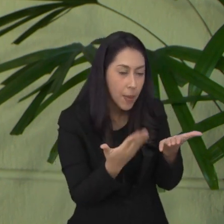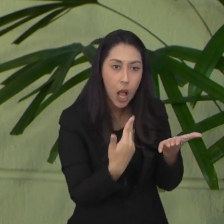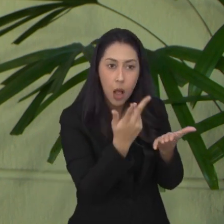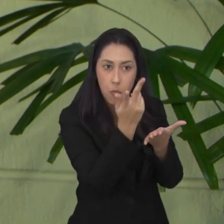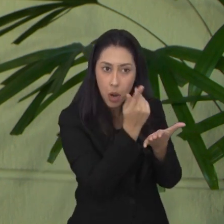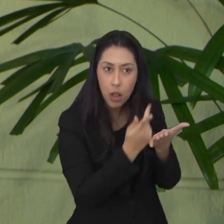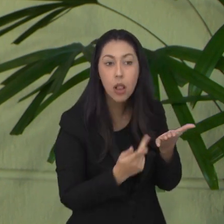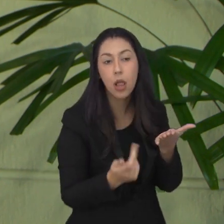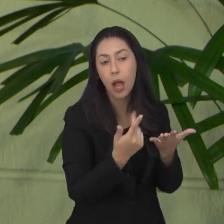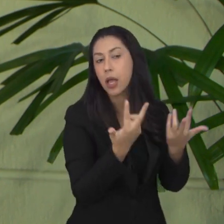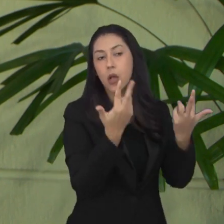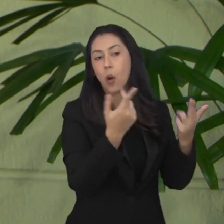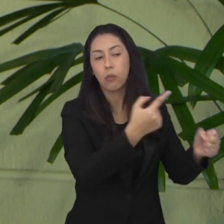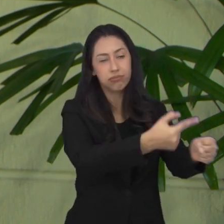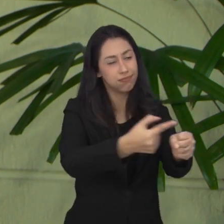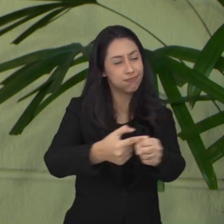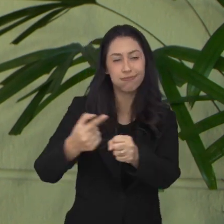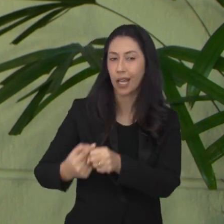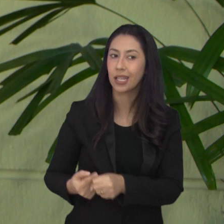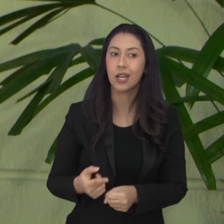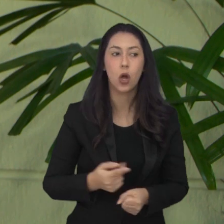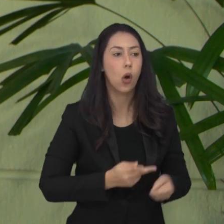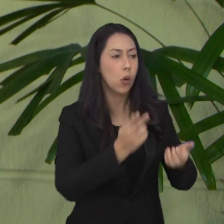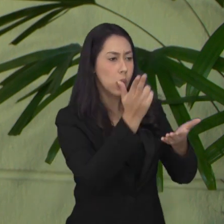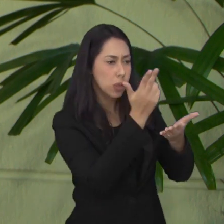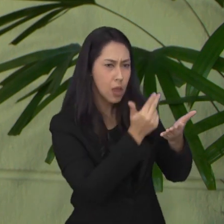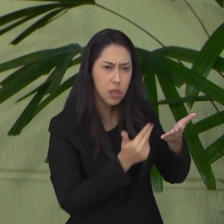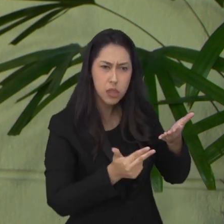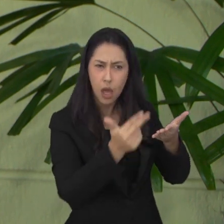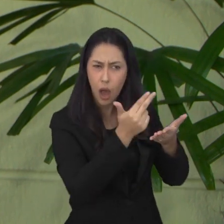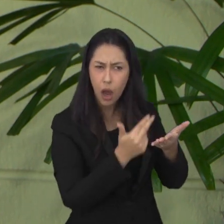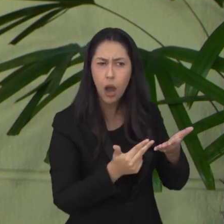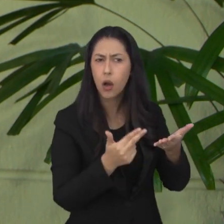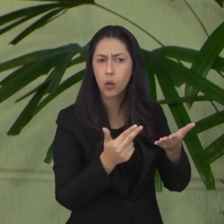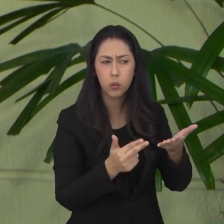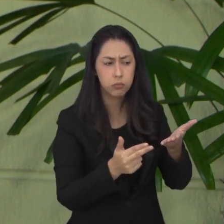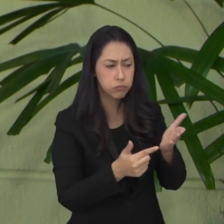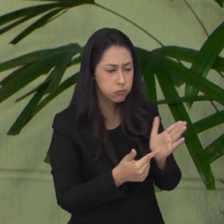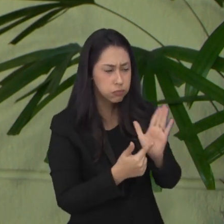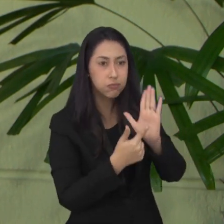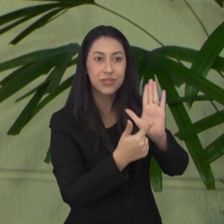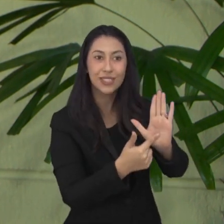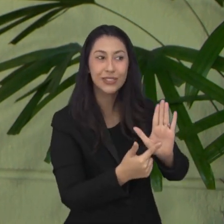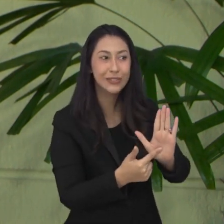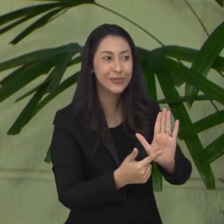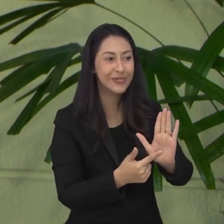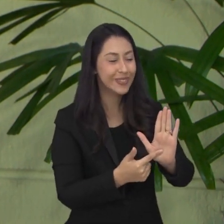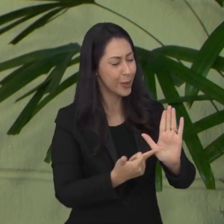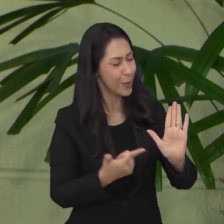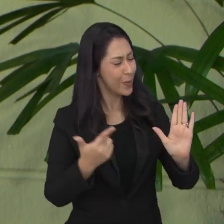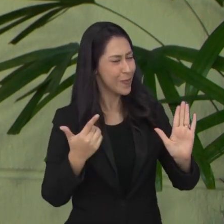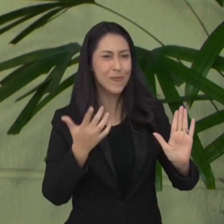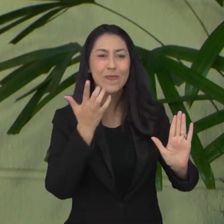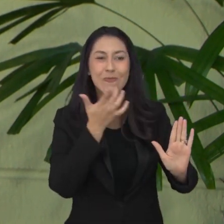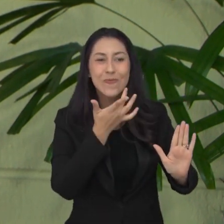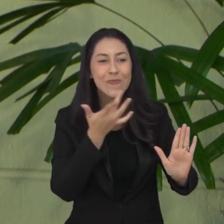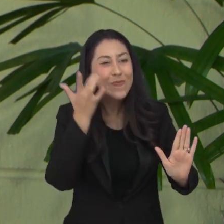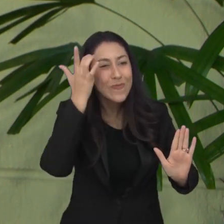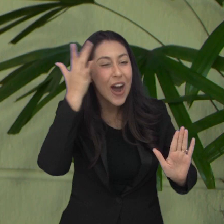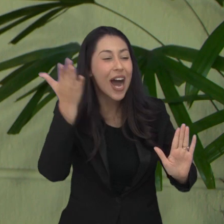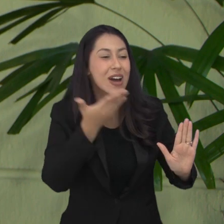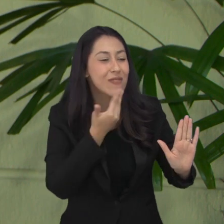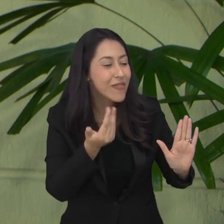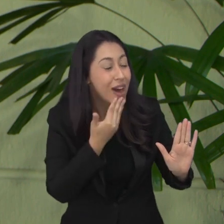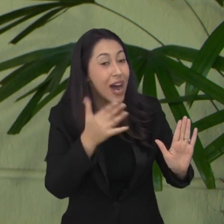como já é feito em outros municípios, através de figuras, para que as crianças, de um modo assim divertido e alegre, aprendam,